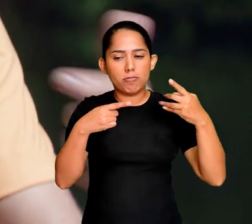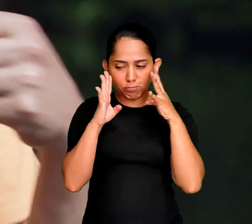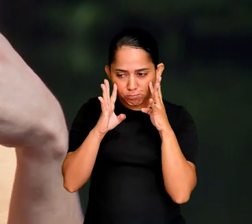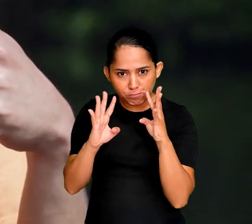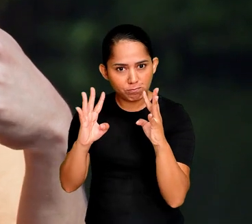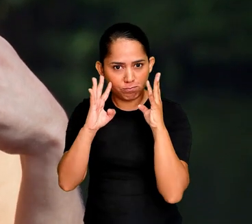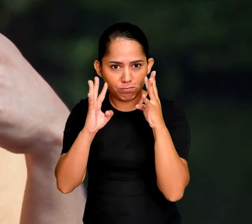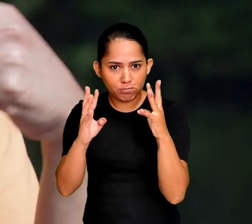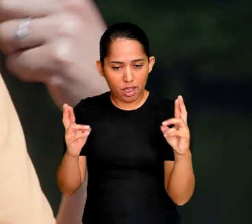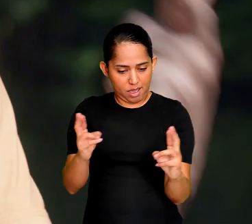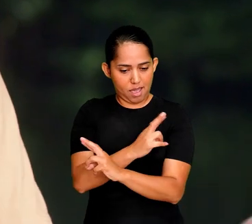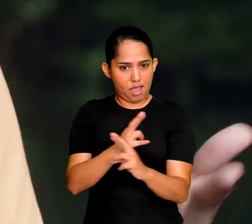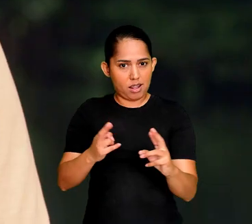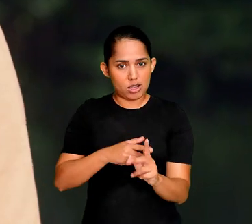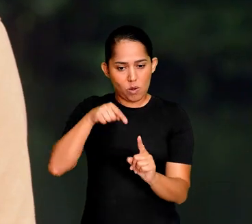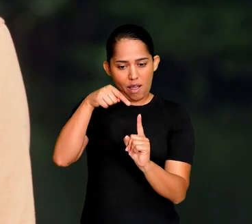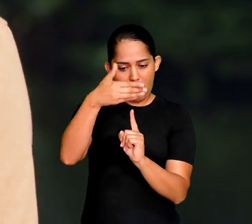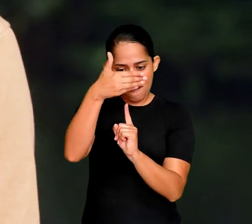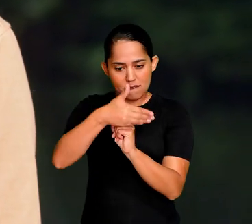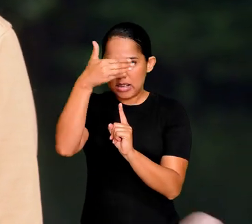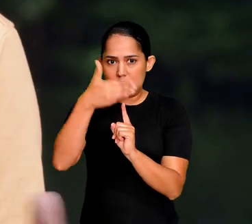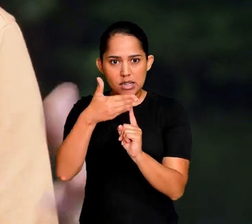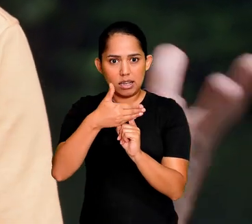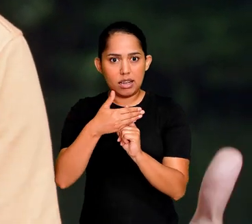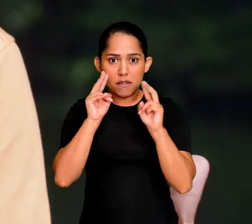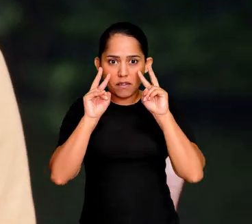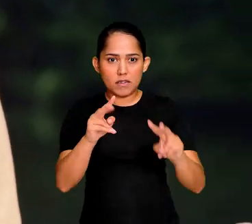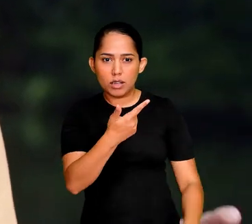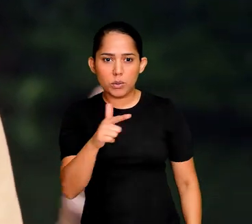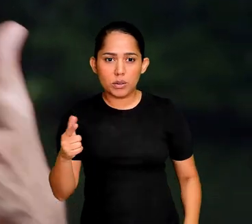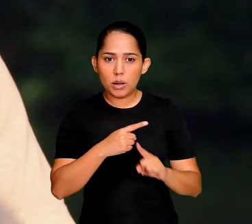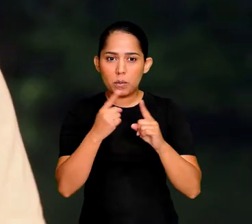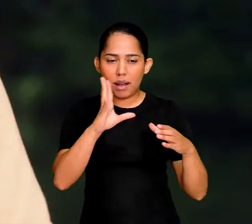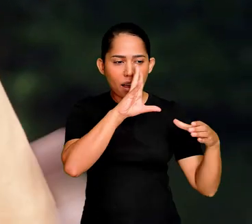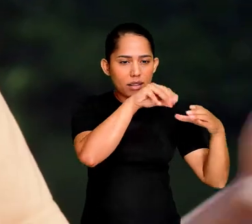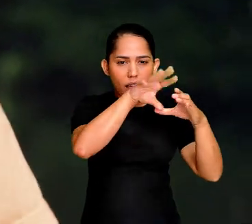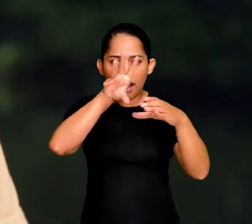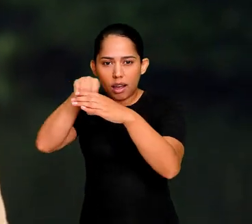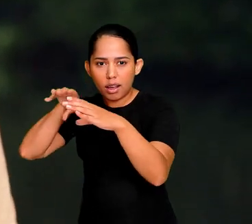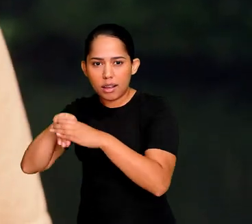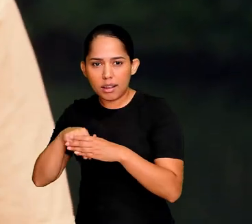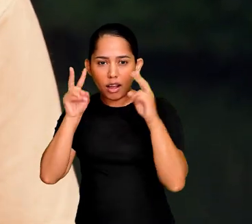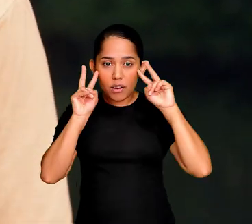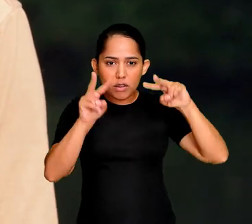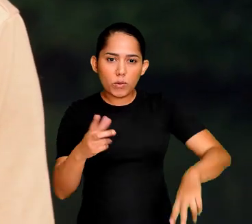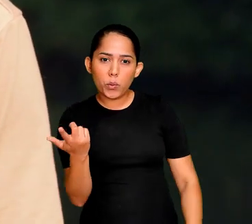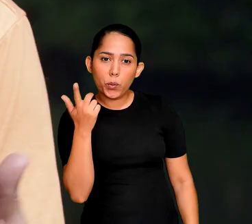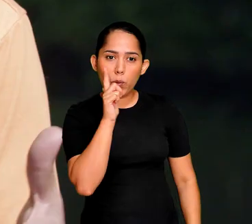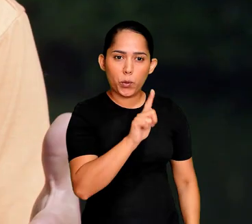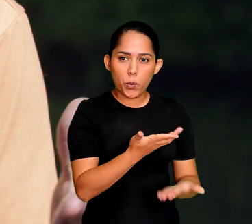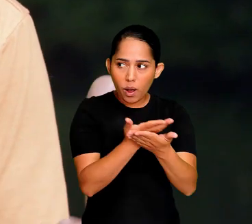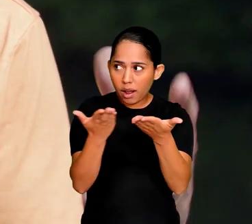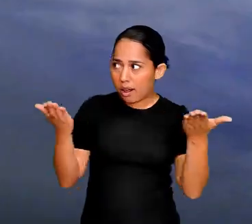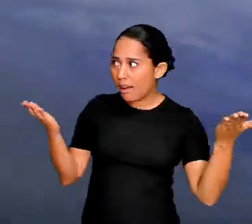diálogo, com a escuta, com a relação com esses seres invisíveis e que fazem com que o mundo visível seja